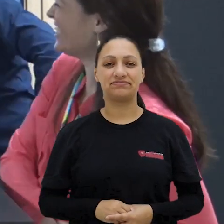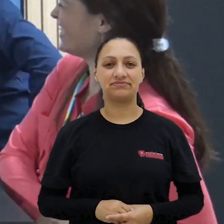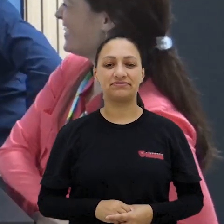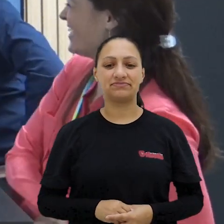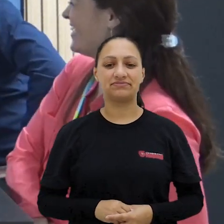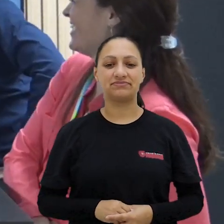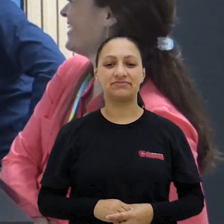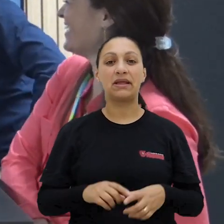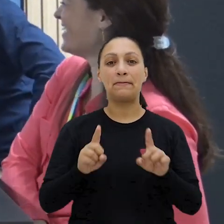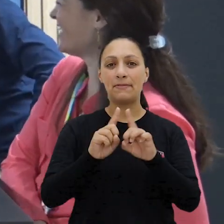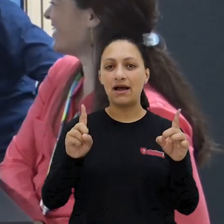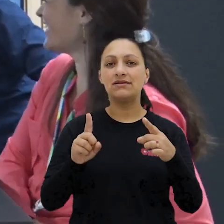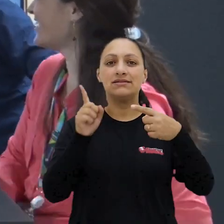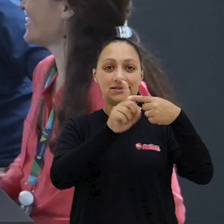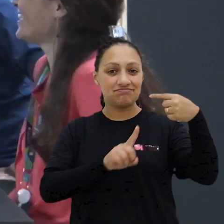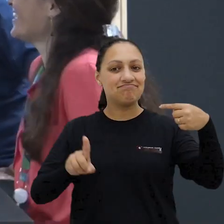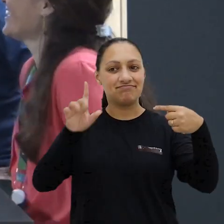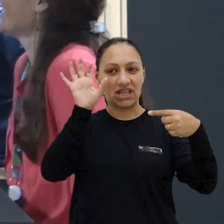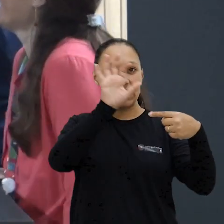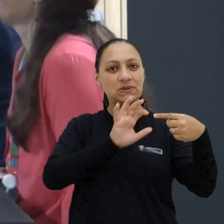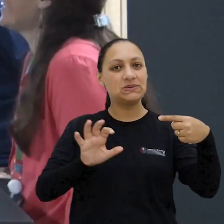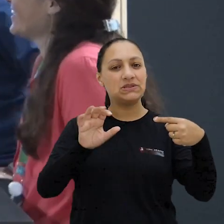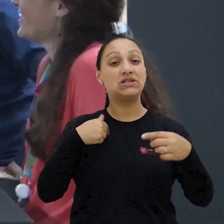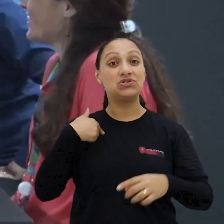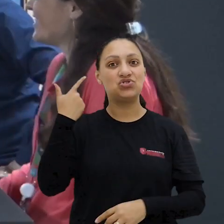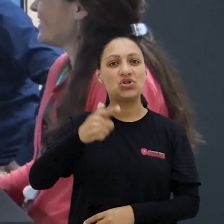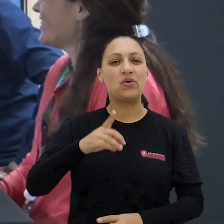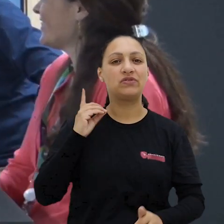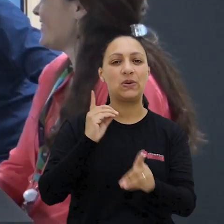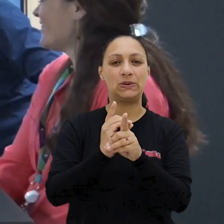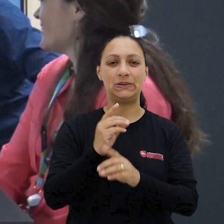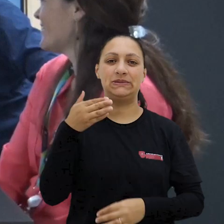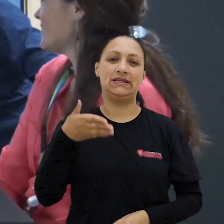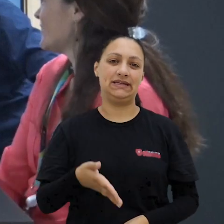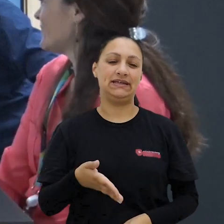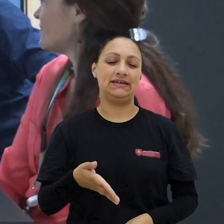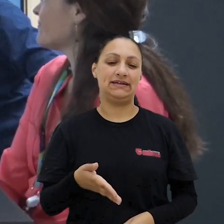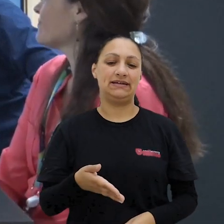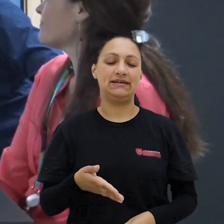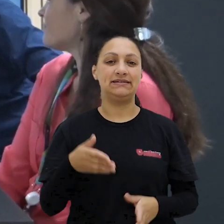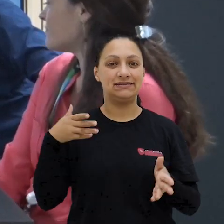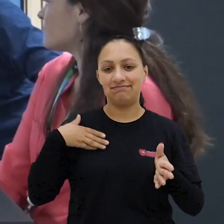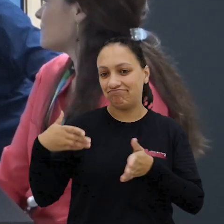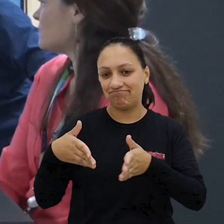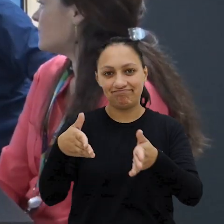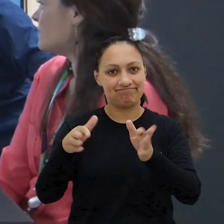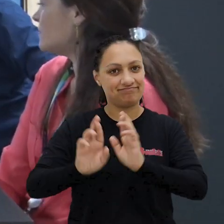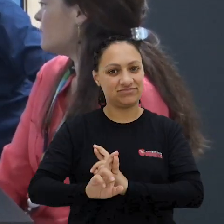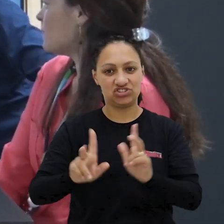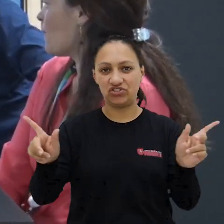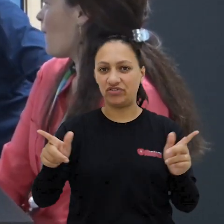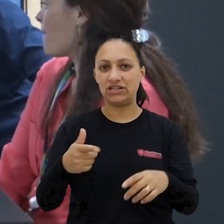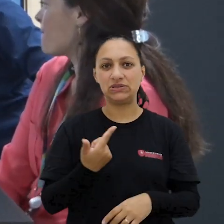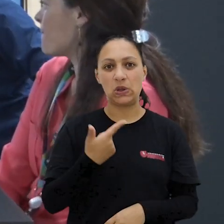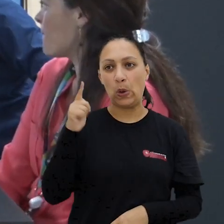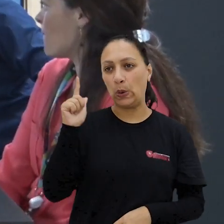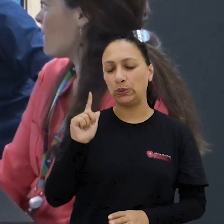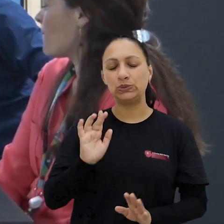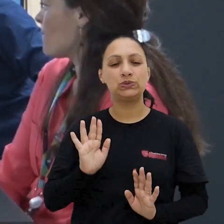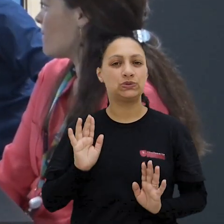né? E foi o ecossistema que nos reencontramos. Então, assim, depois de trajetórias completamente, né, em